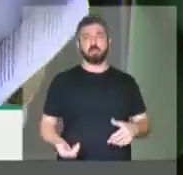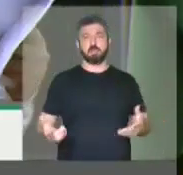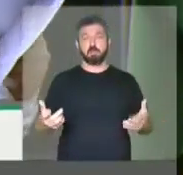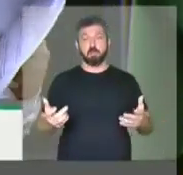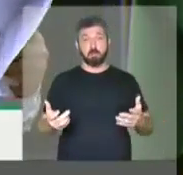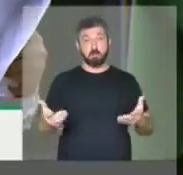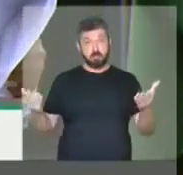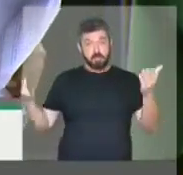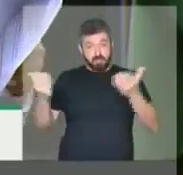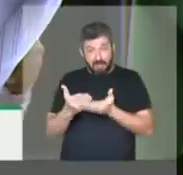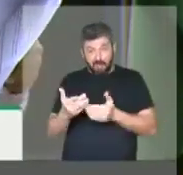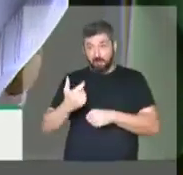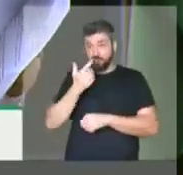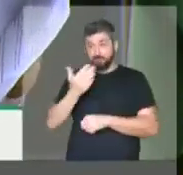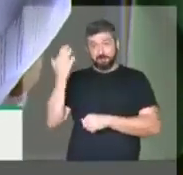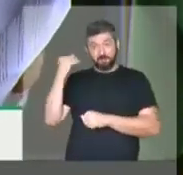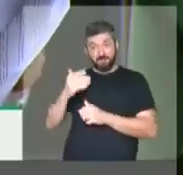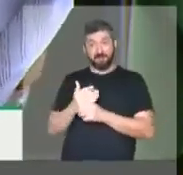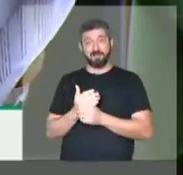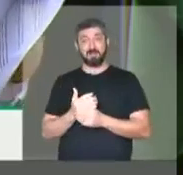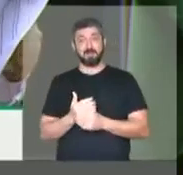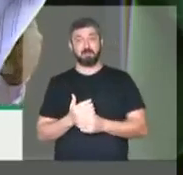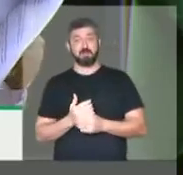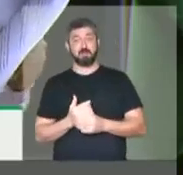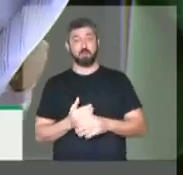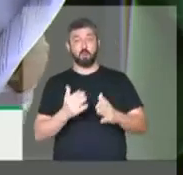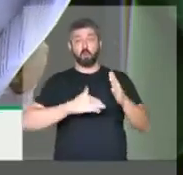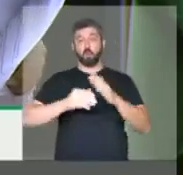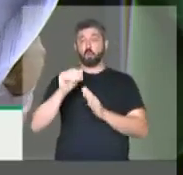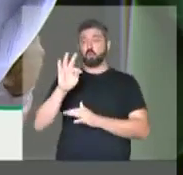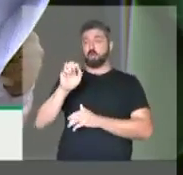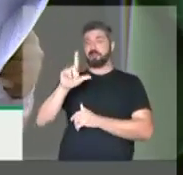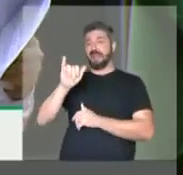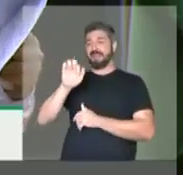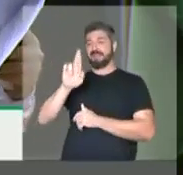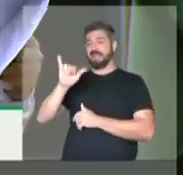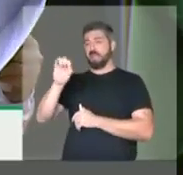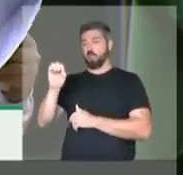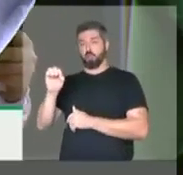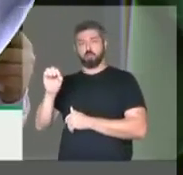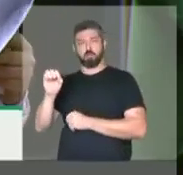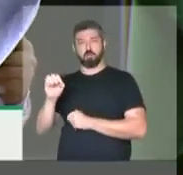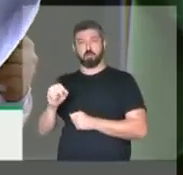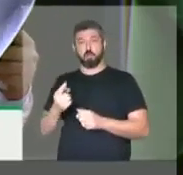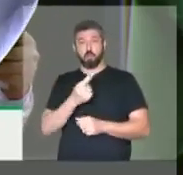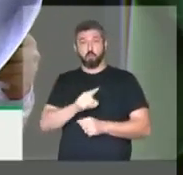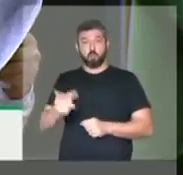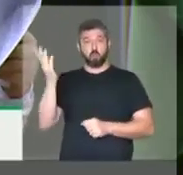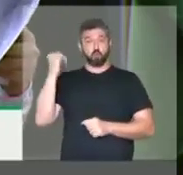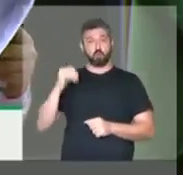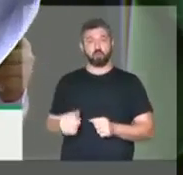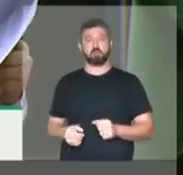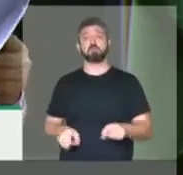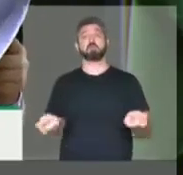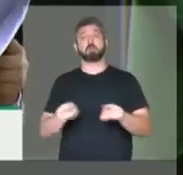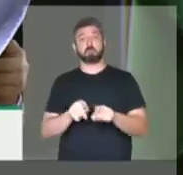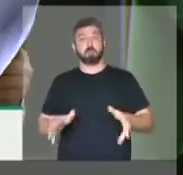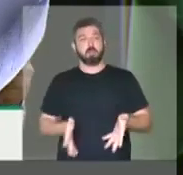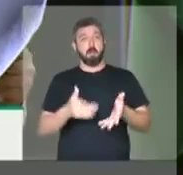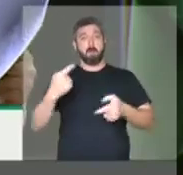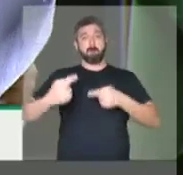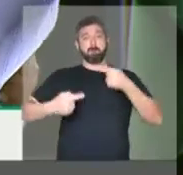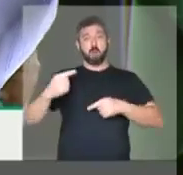E o mais recente episódio, que corrobora o totalitarismo de algumas demandas, este último estimulado até por